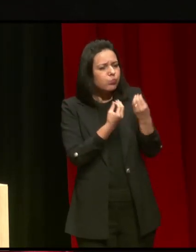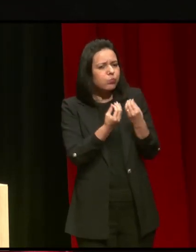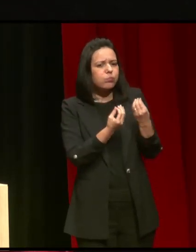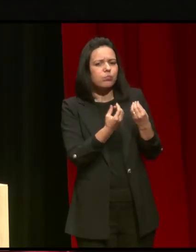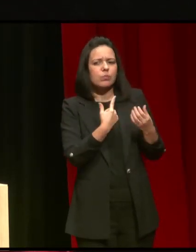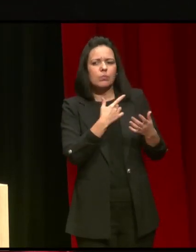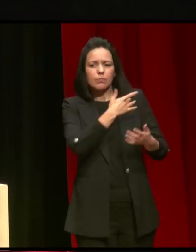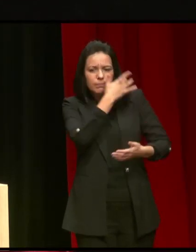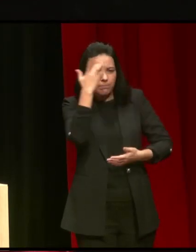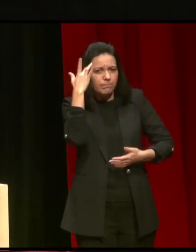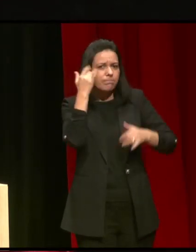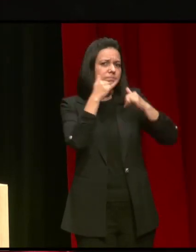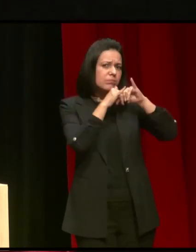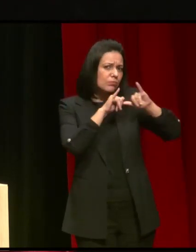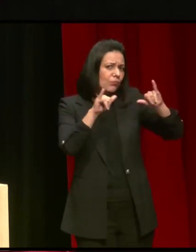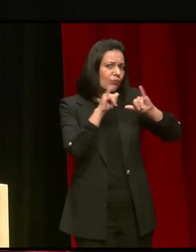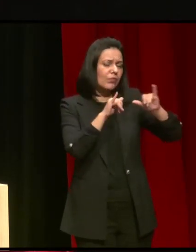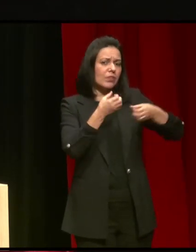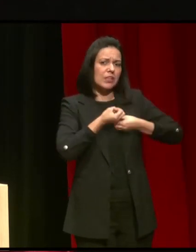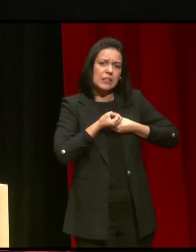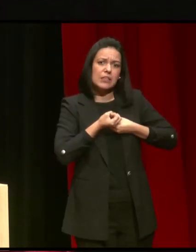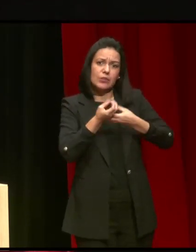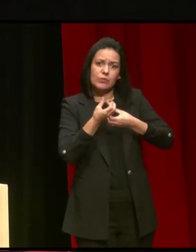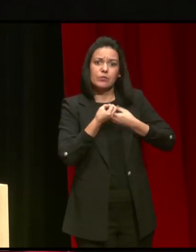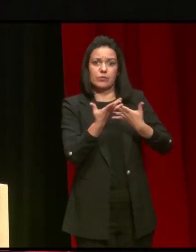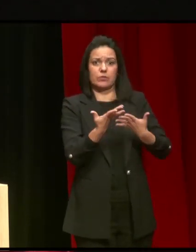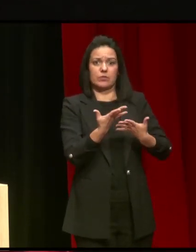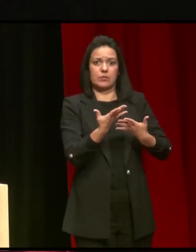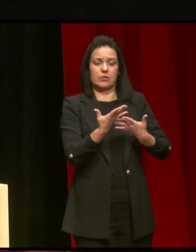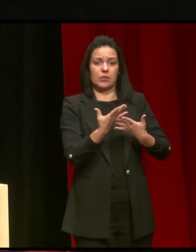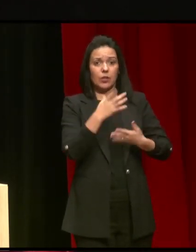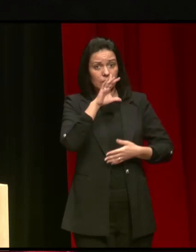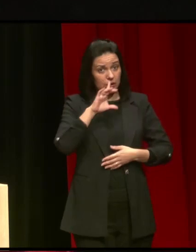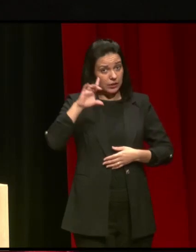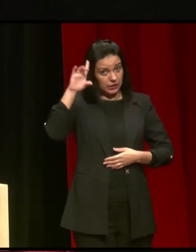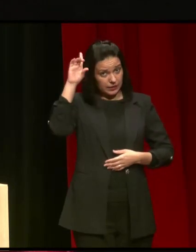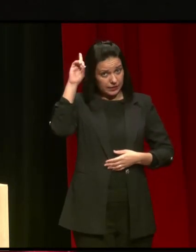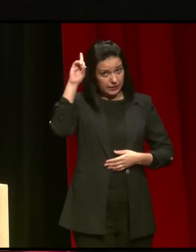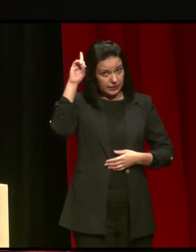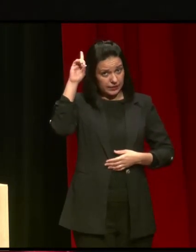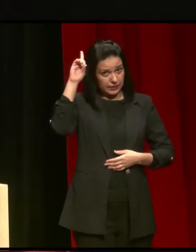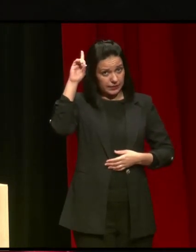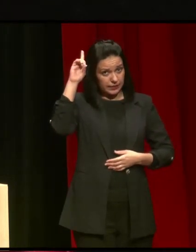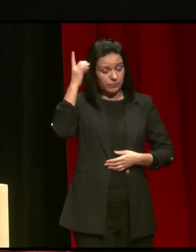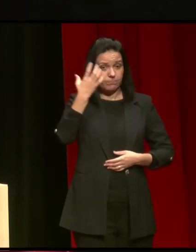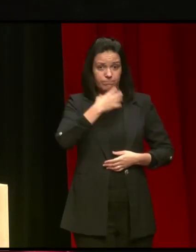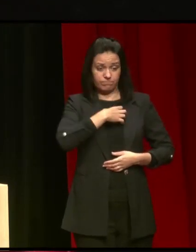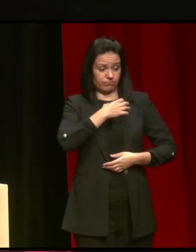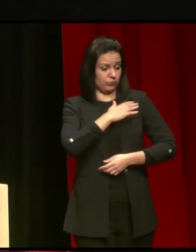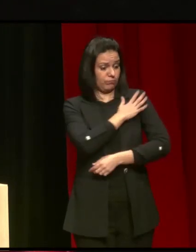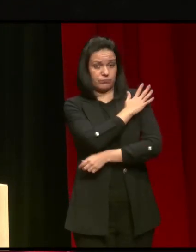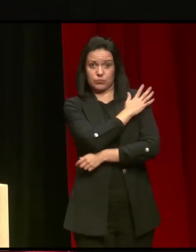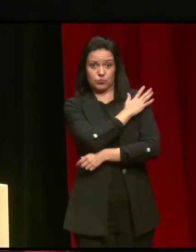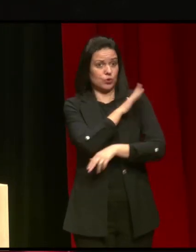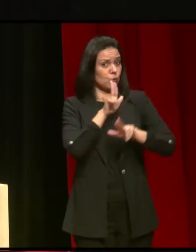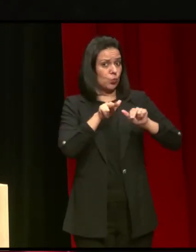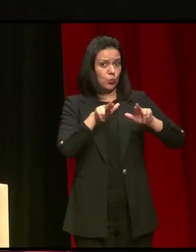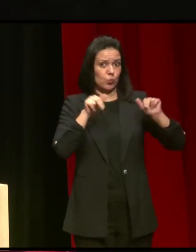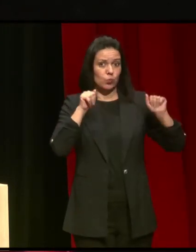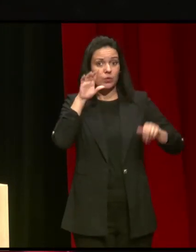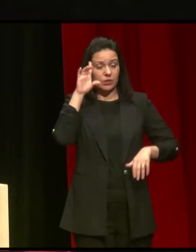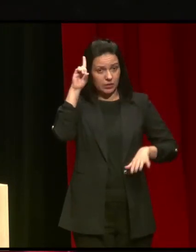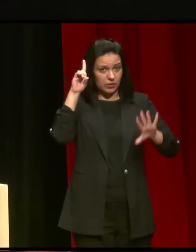as pessoas essa informação de que Deus não faz acepção de pessoas, que Deus ama